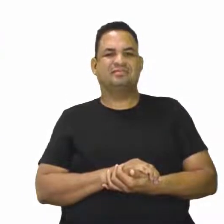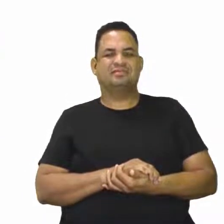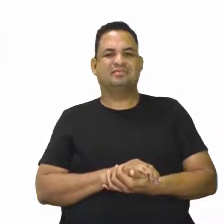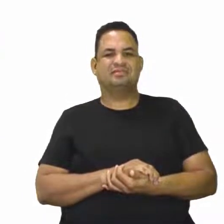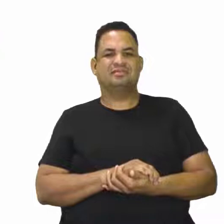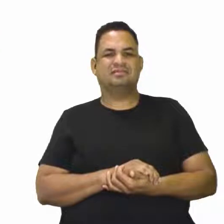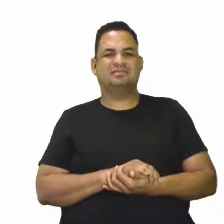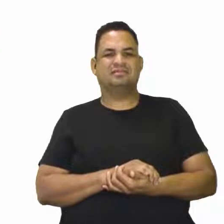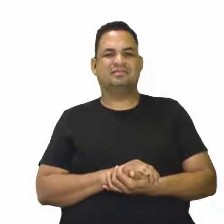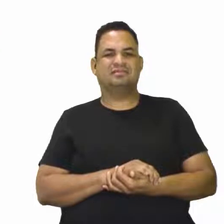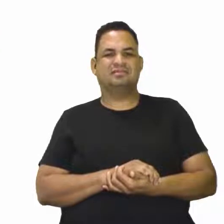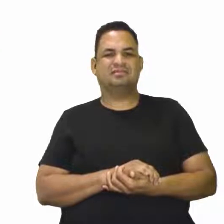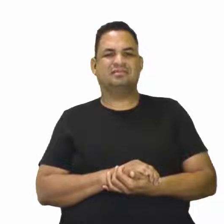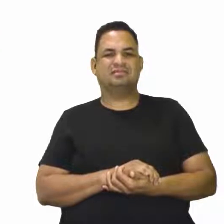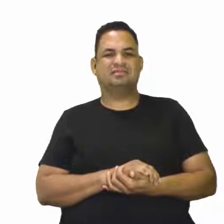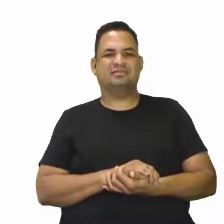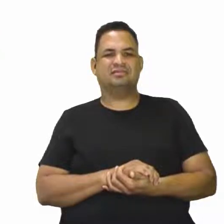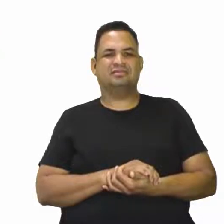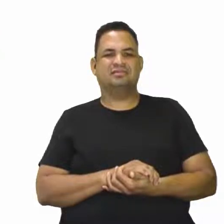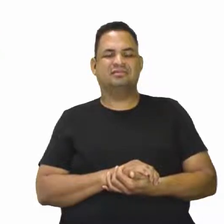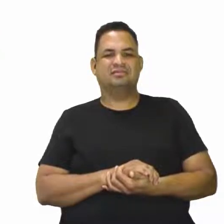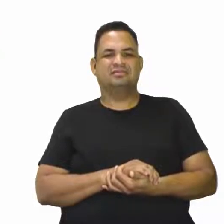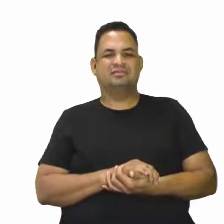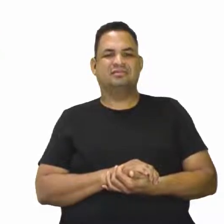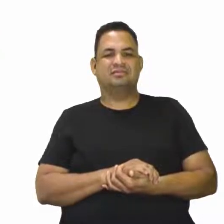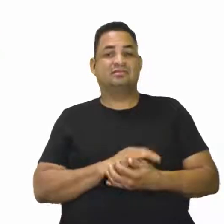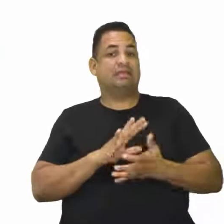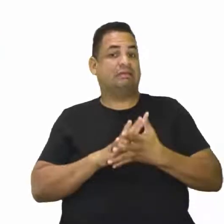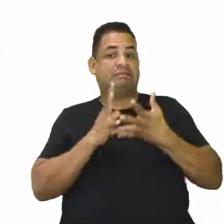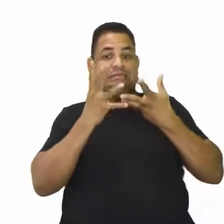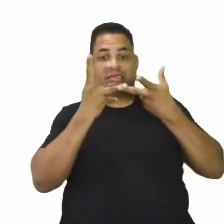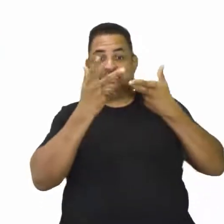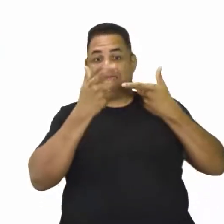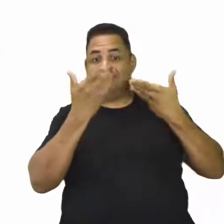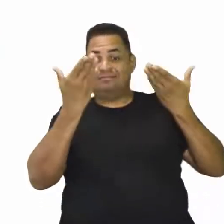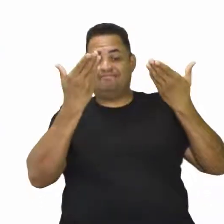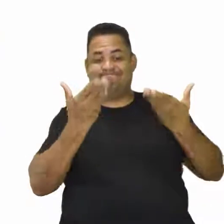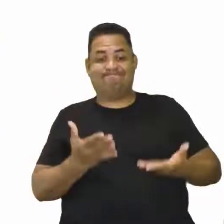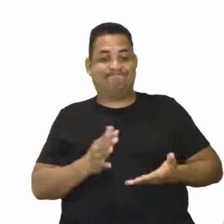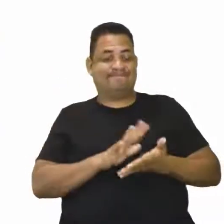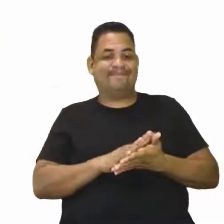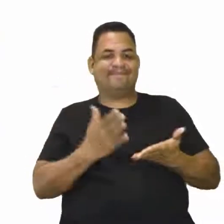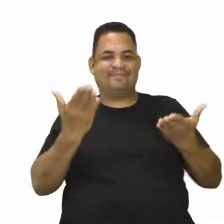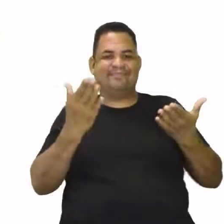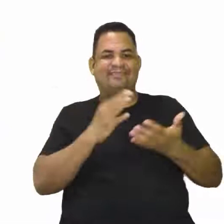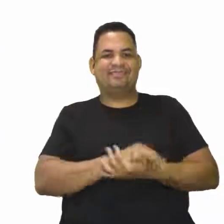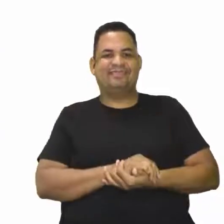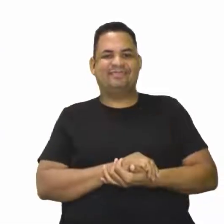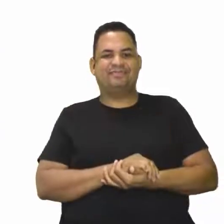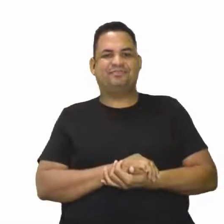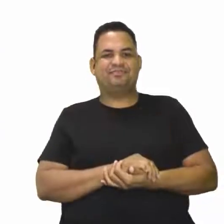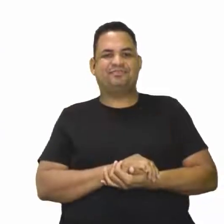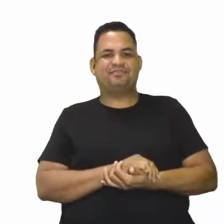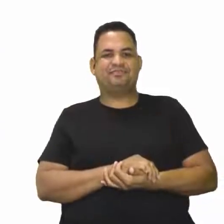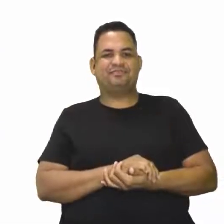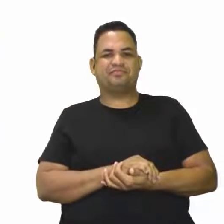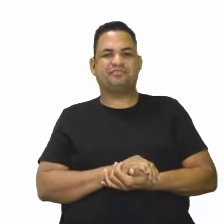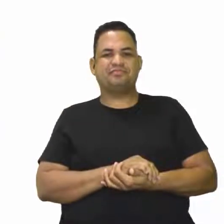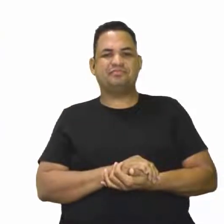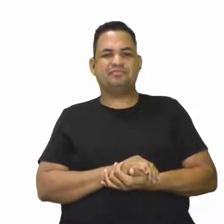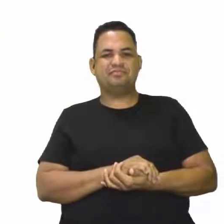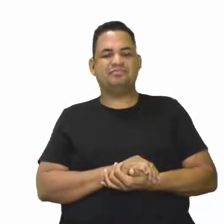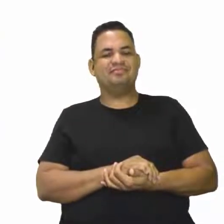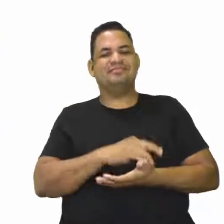enfadada. Me sinto incrível, que eu me sinto incrível. Olha ela aí com a capa de super-heroína. Eu me